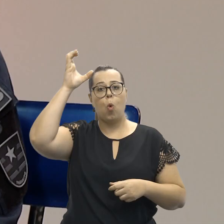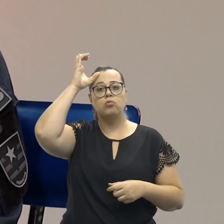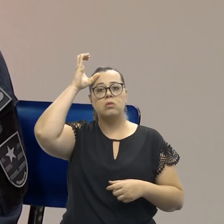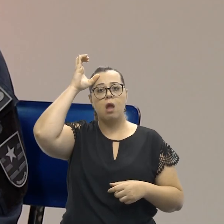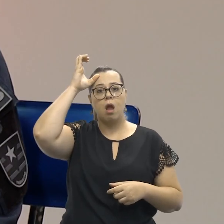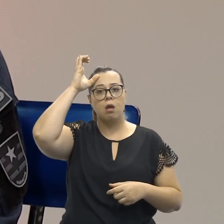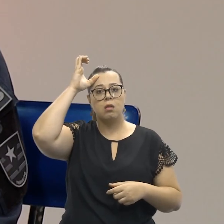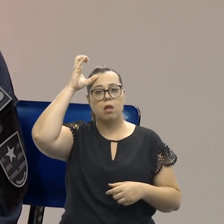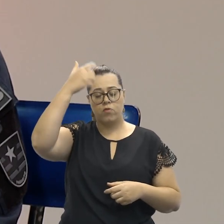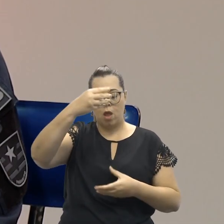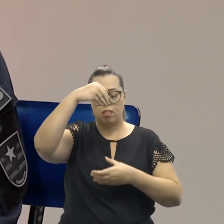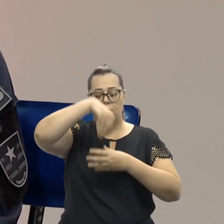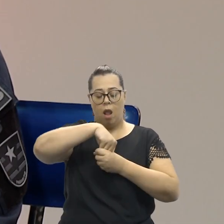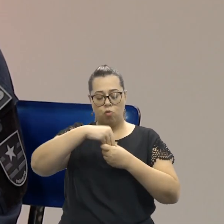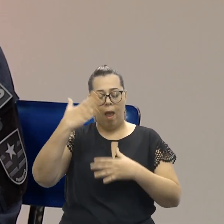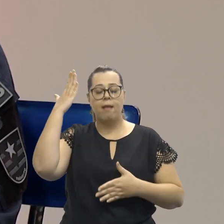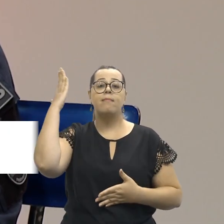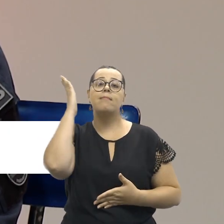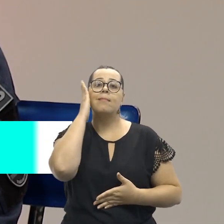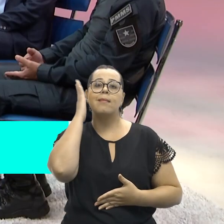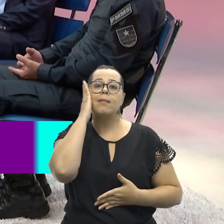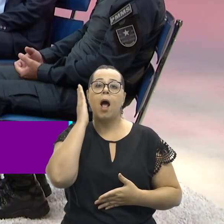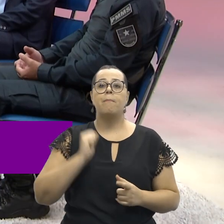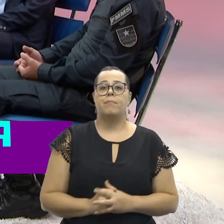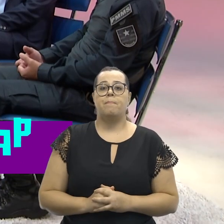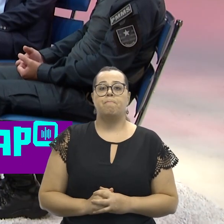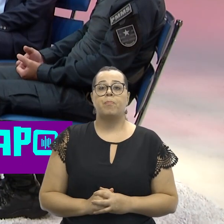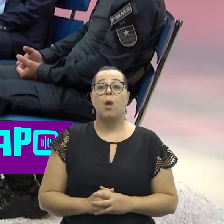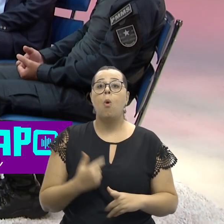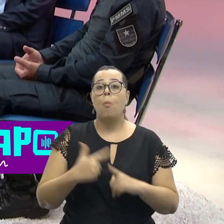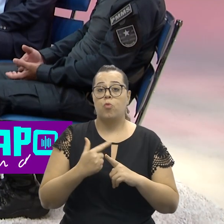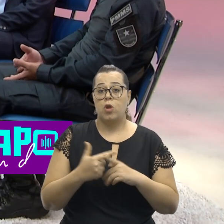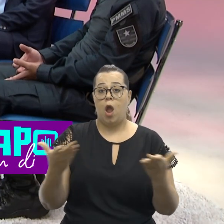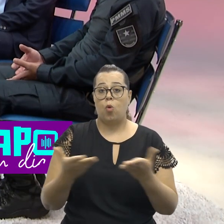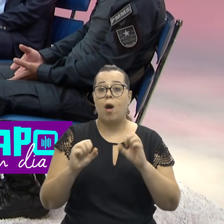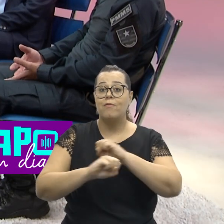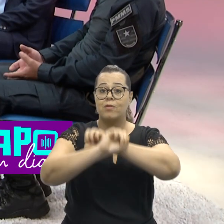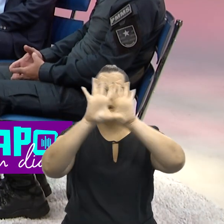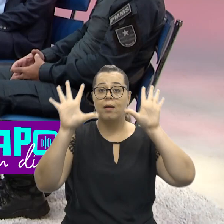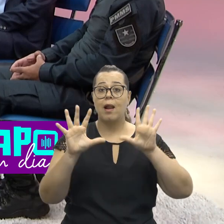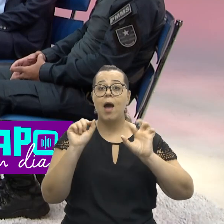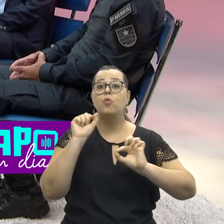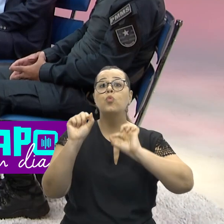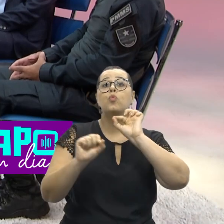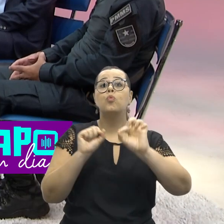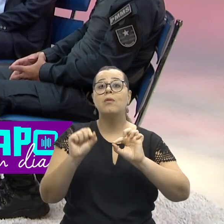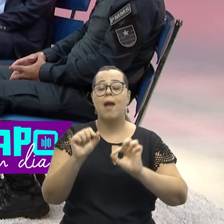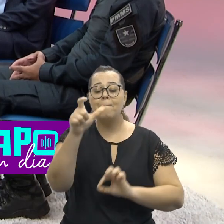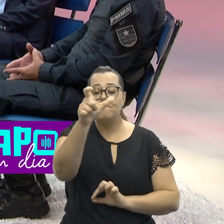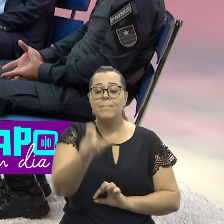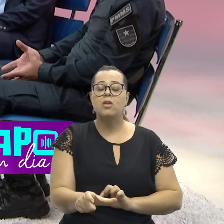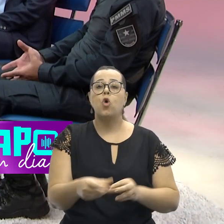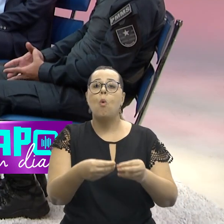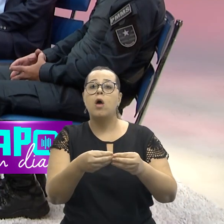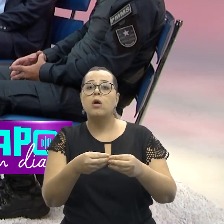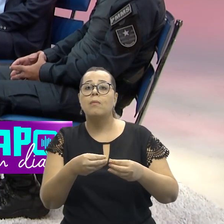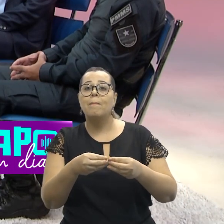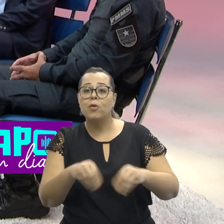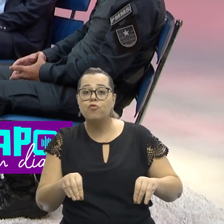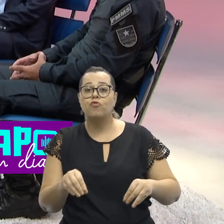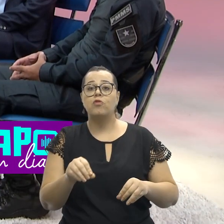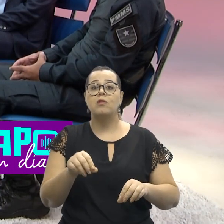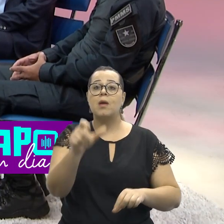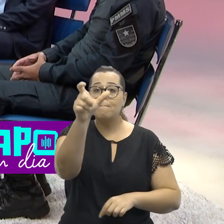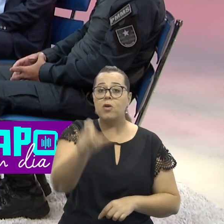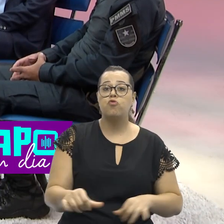nossa cidade, eles têm um direcionamento muito claro de quem são as principais vítimas do trânsito. Então, hoje, 5 meses desde